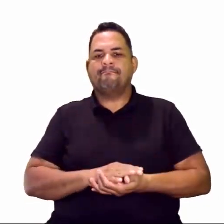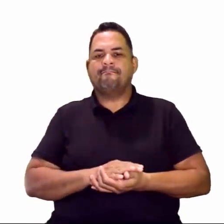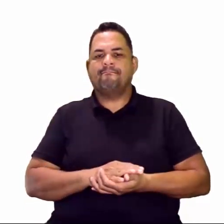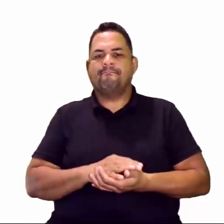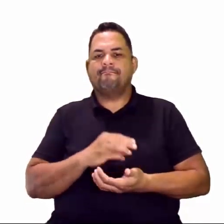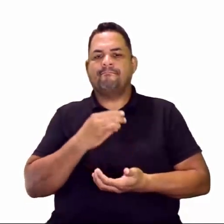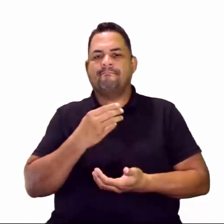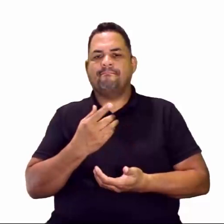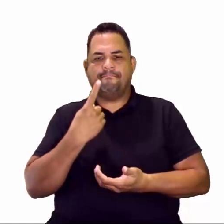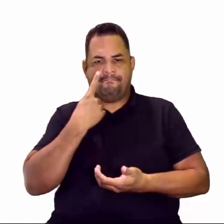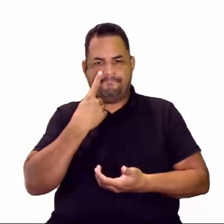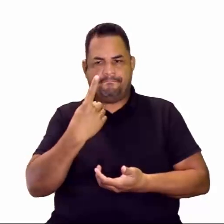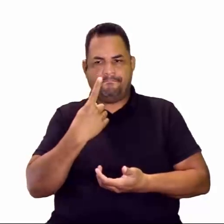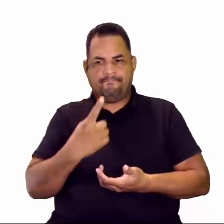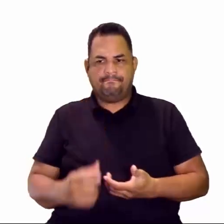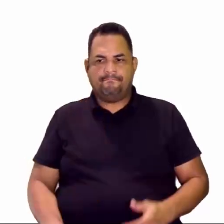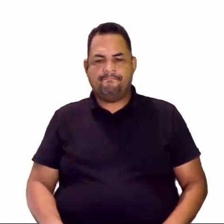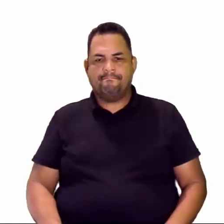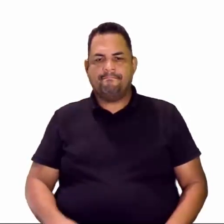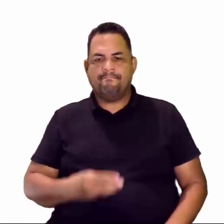agora, olha só,